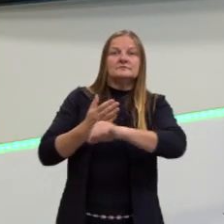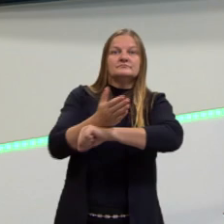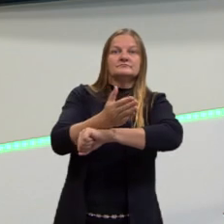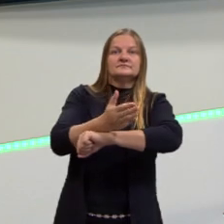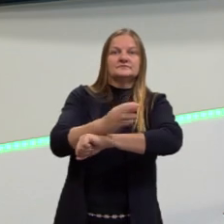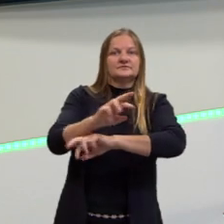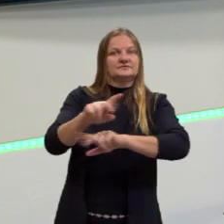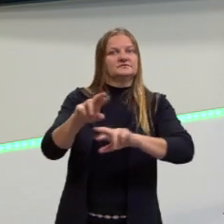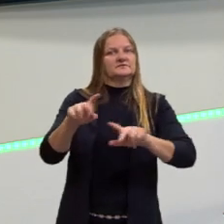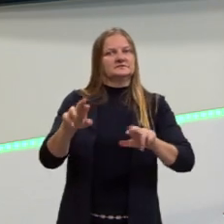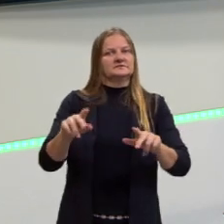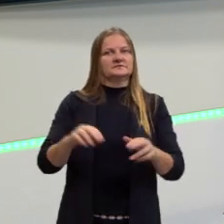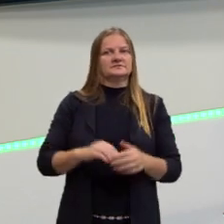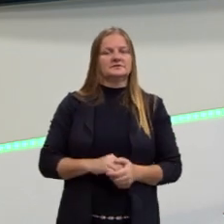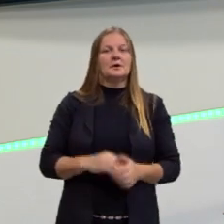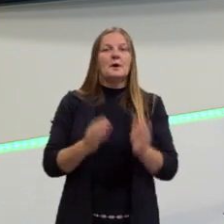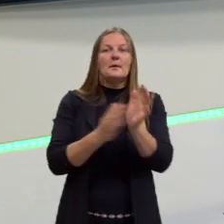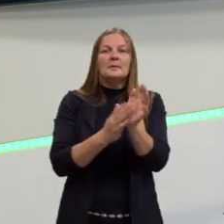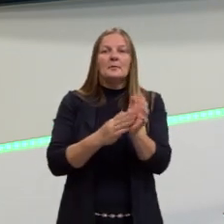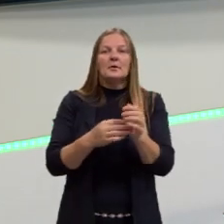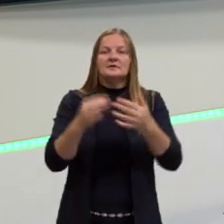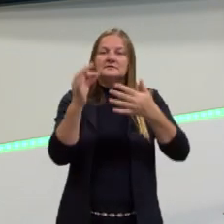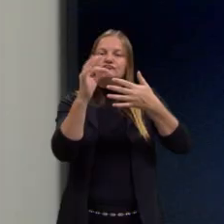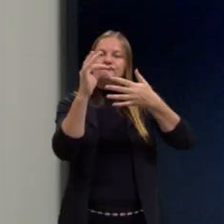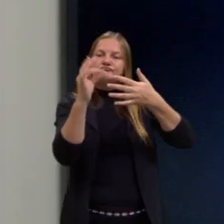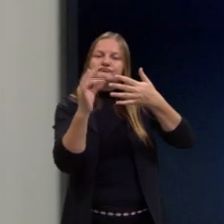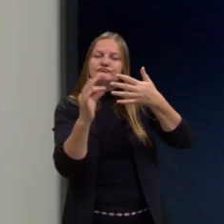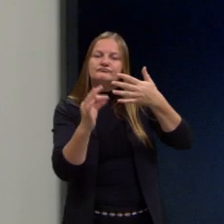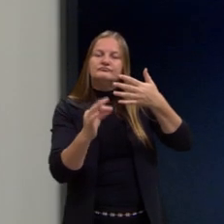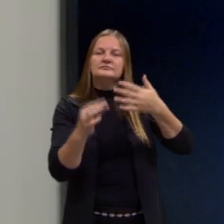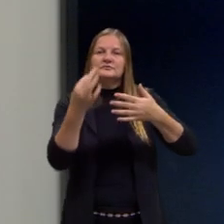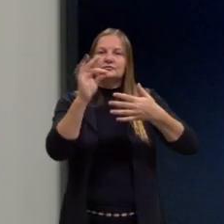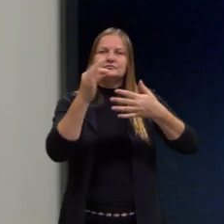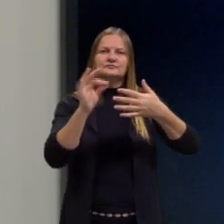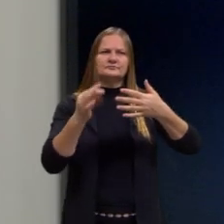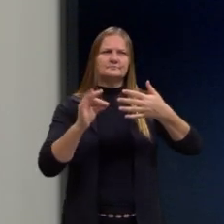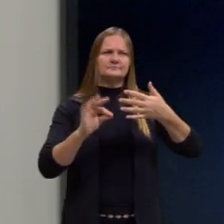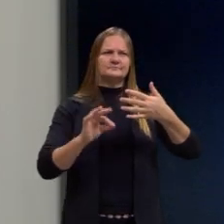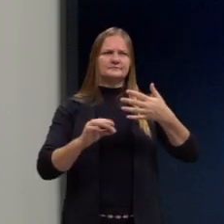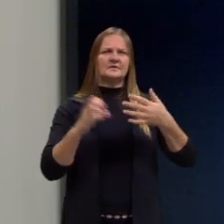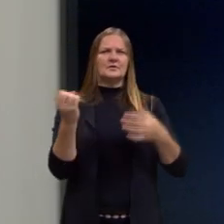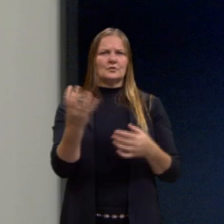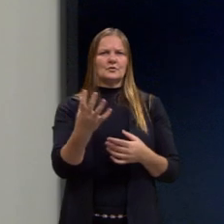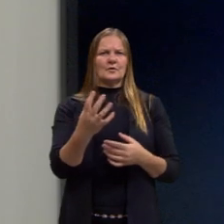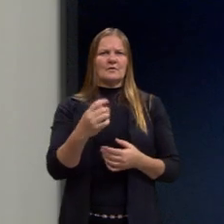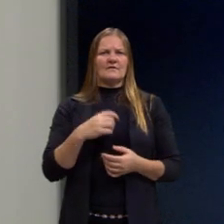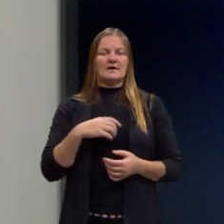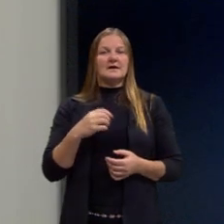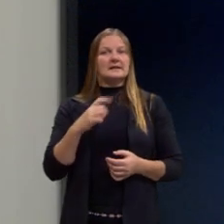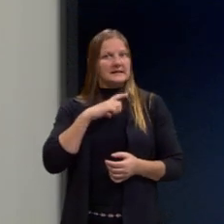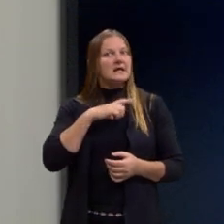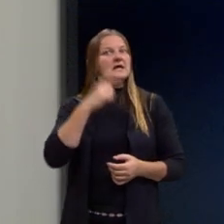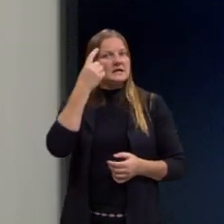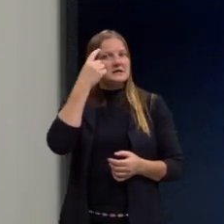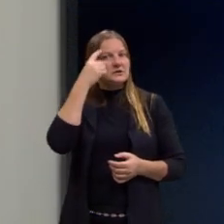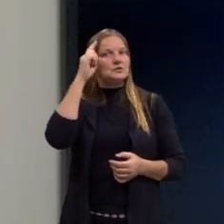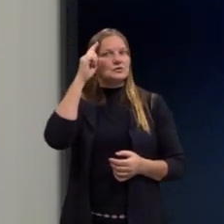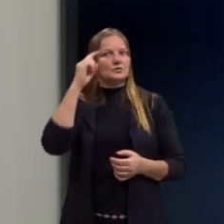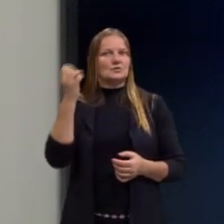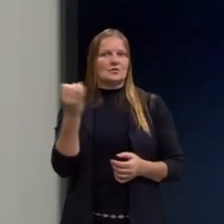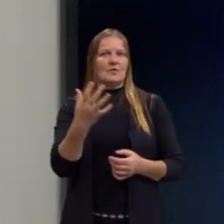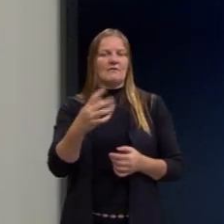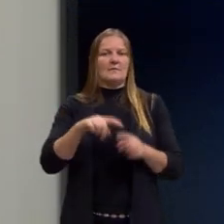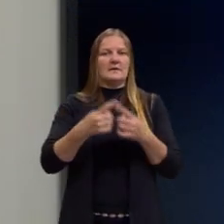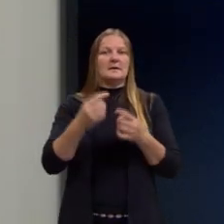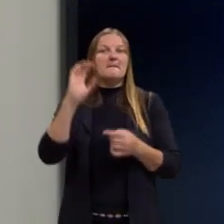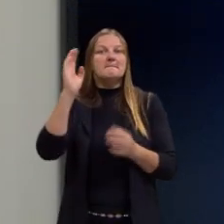a proposta de intervenção ela vai ser detalhada e ela não é ela é uma nova ideia né no sentido de ser algo inovador para o